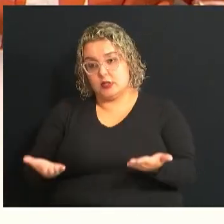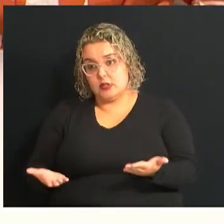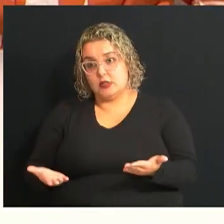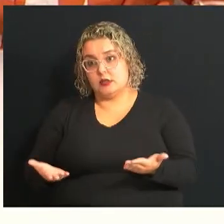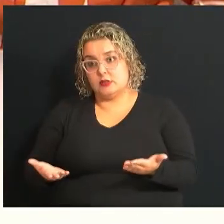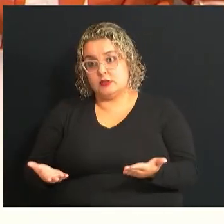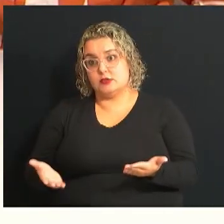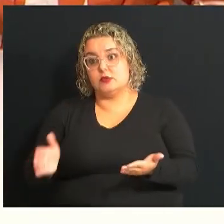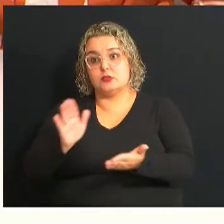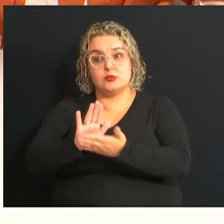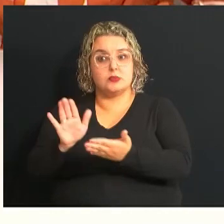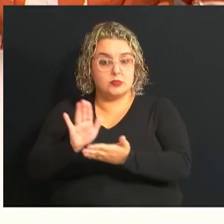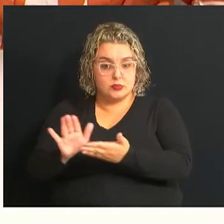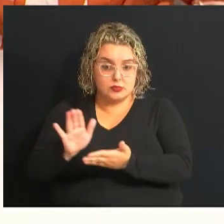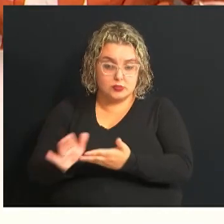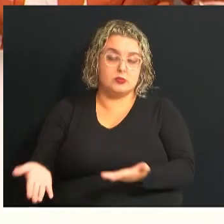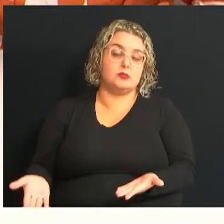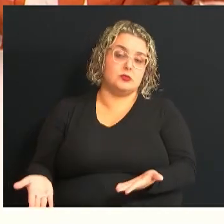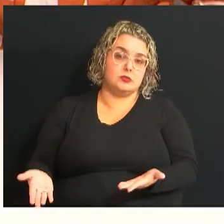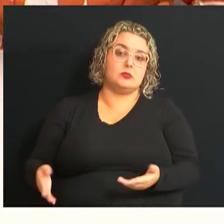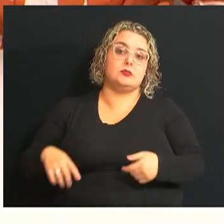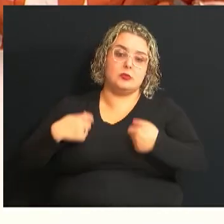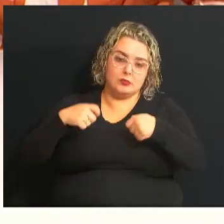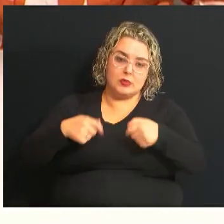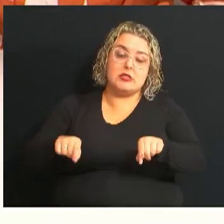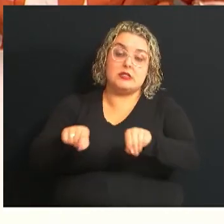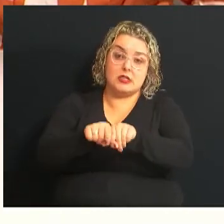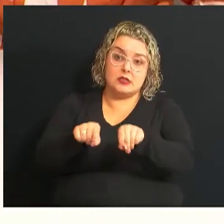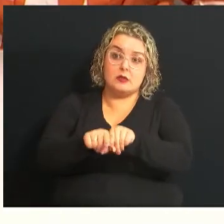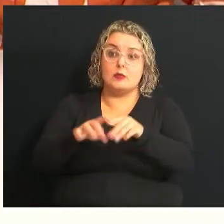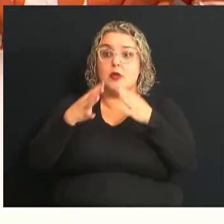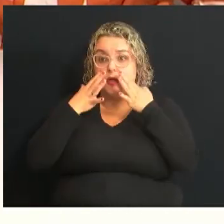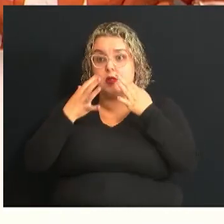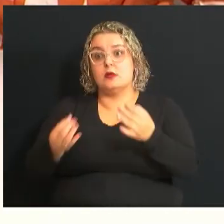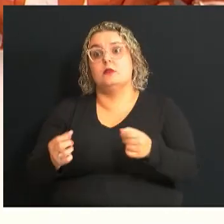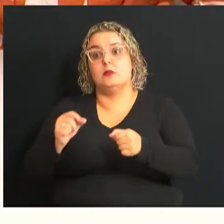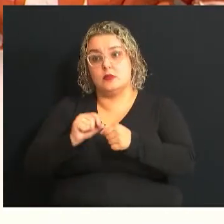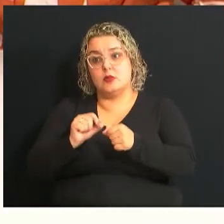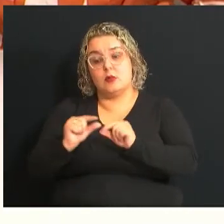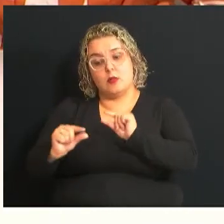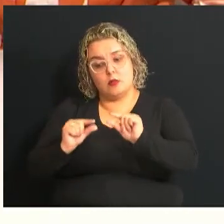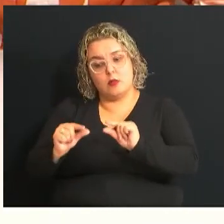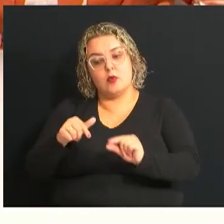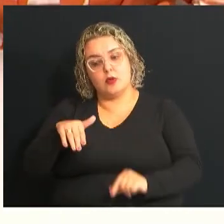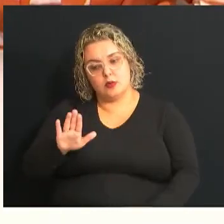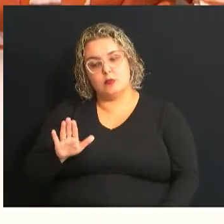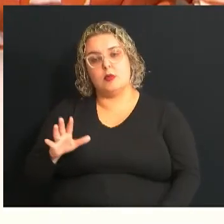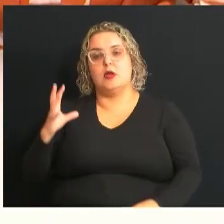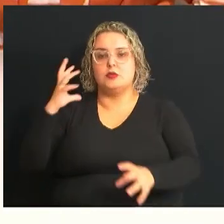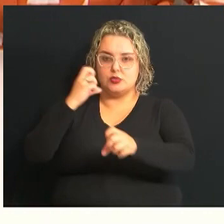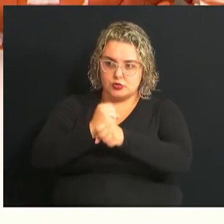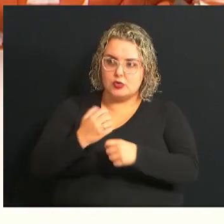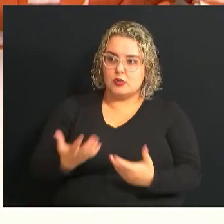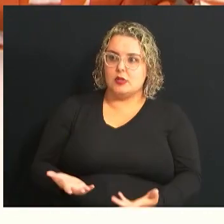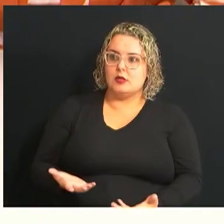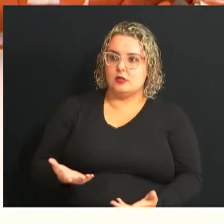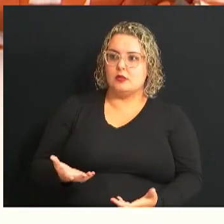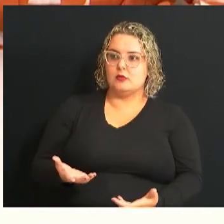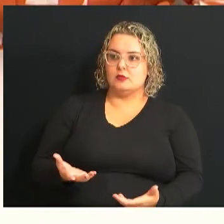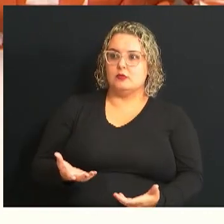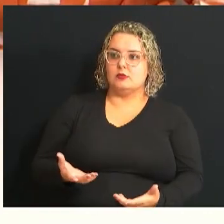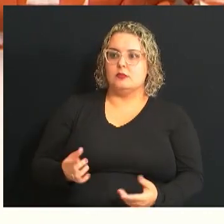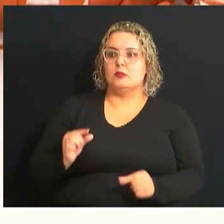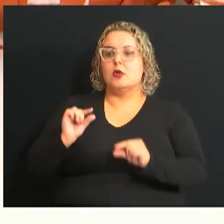custos e é preciso então também se atentar para fazer um pouquinho desse cálculo. Uma